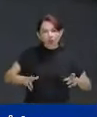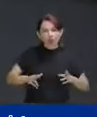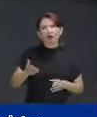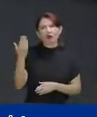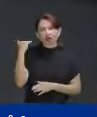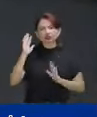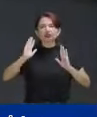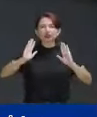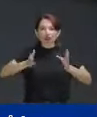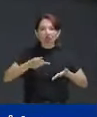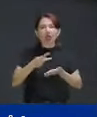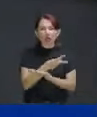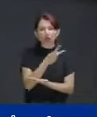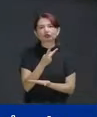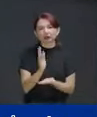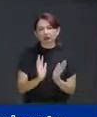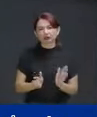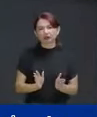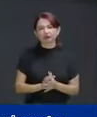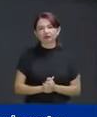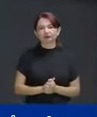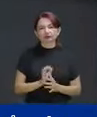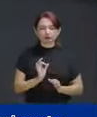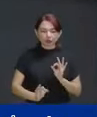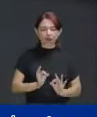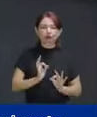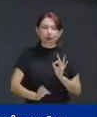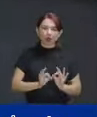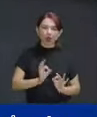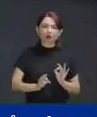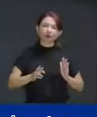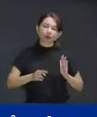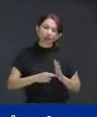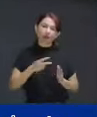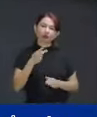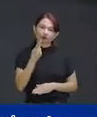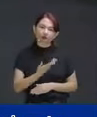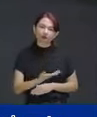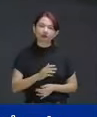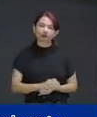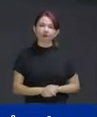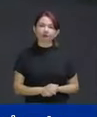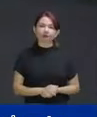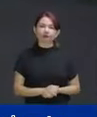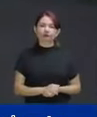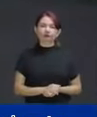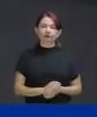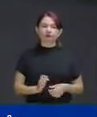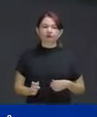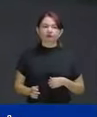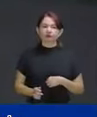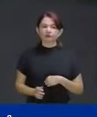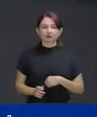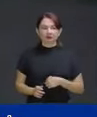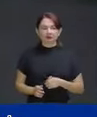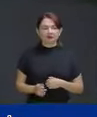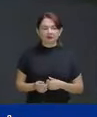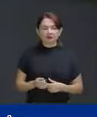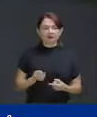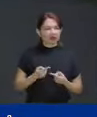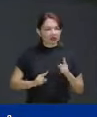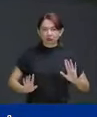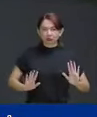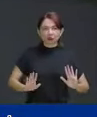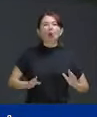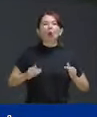data recente, e é exatamente Imagem isso ampla que do o plenário. relator afirmou. Não tem qualquer divergência. Acompanho